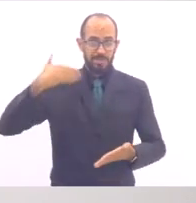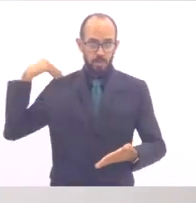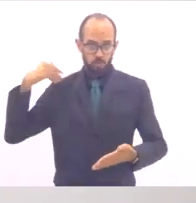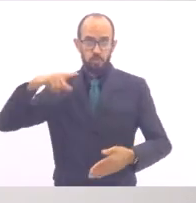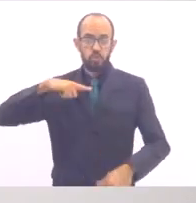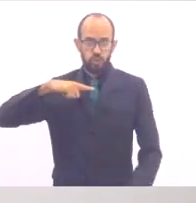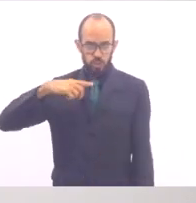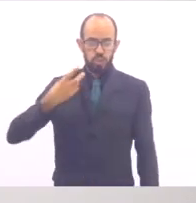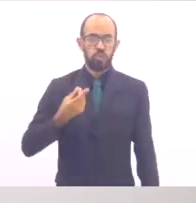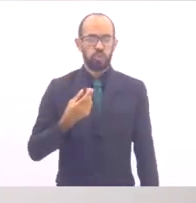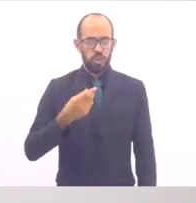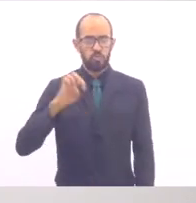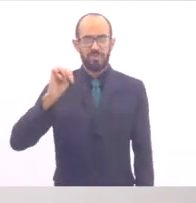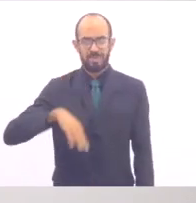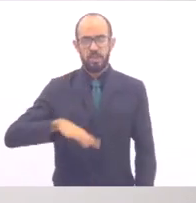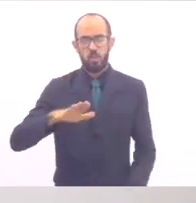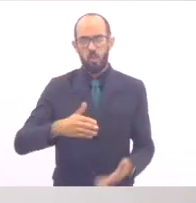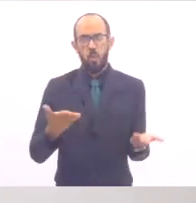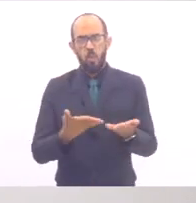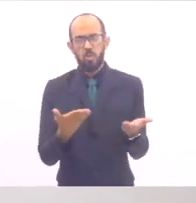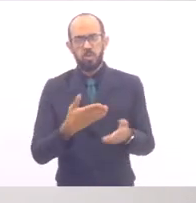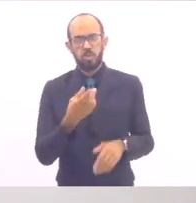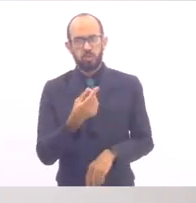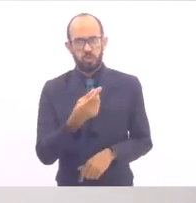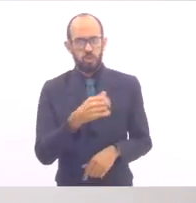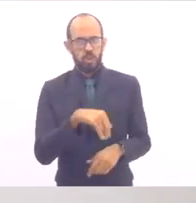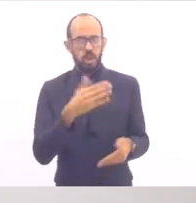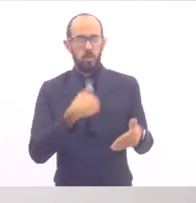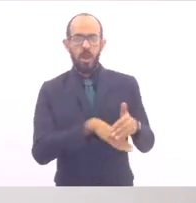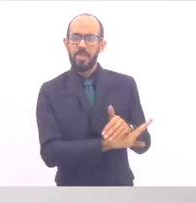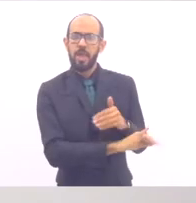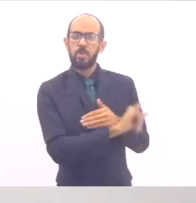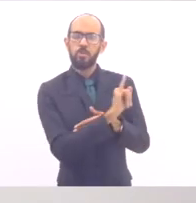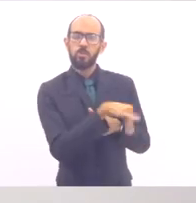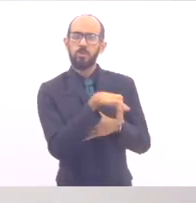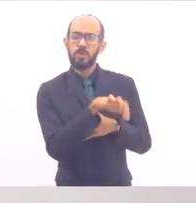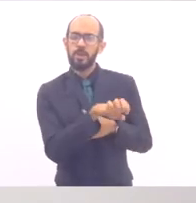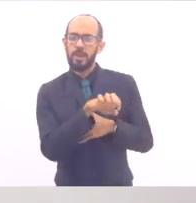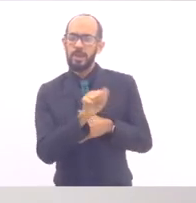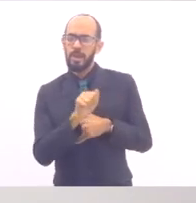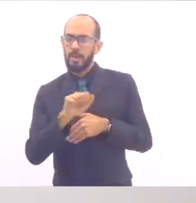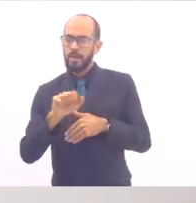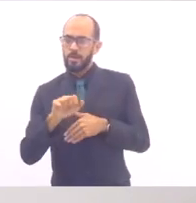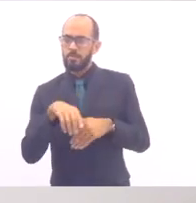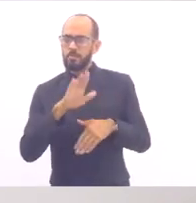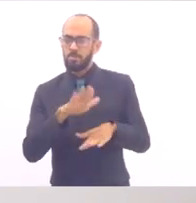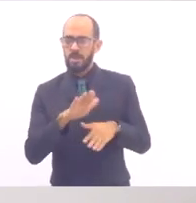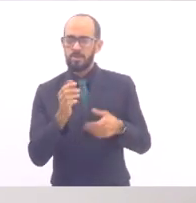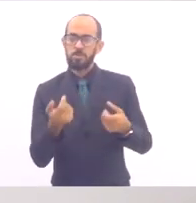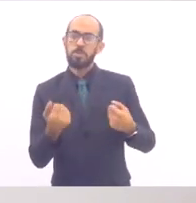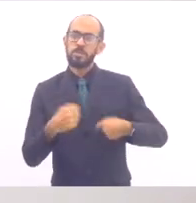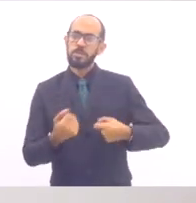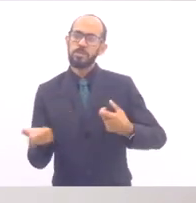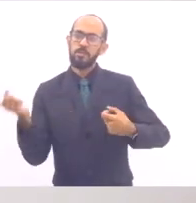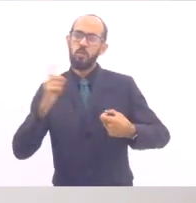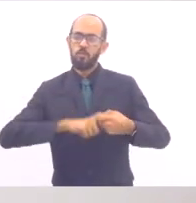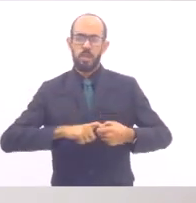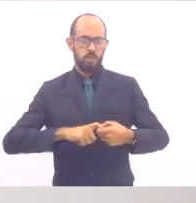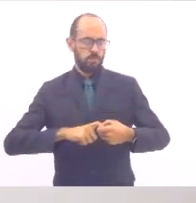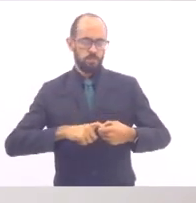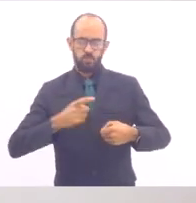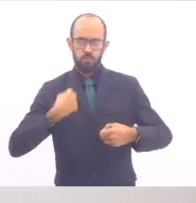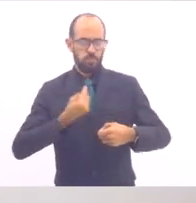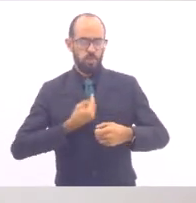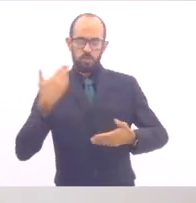sim. Hoje, essa verba ela se encontra no INEA, mas é uma verba que vai ser necessária, a devolução. A gente perdeu